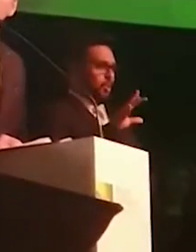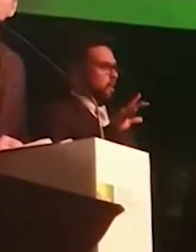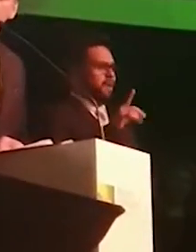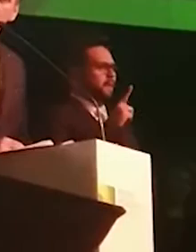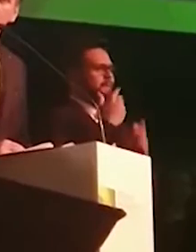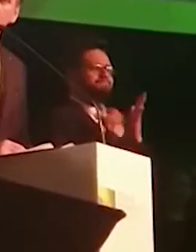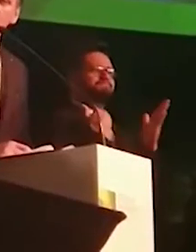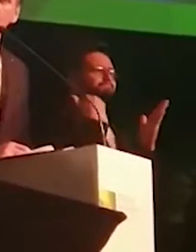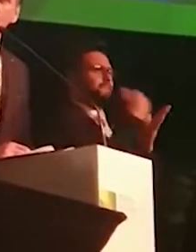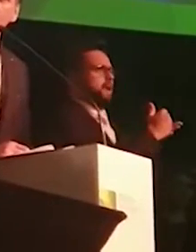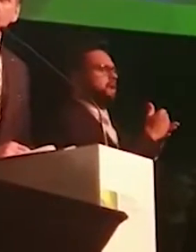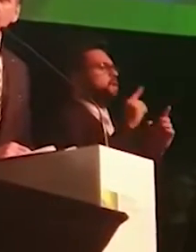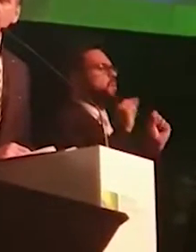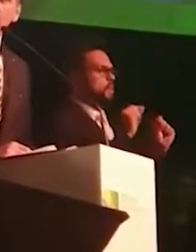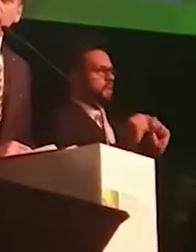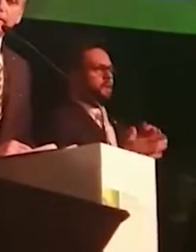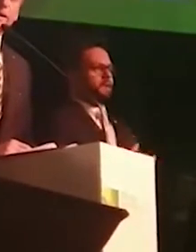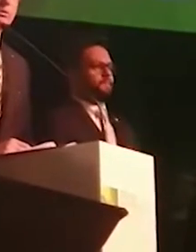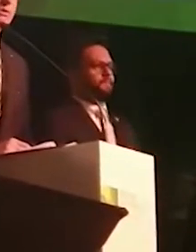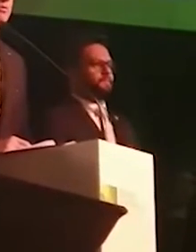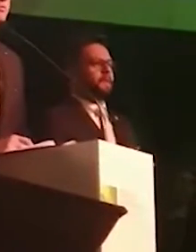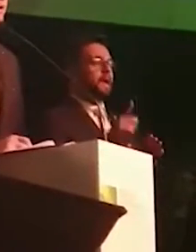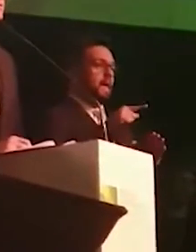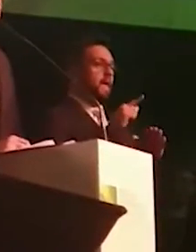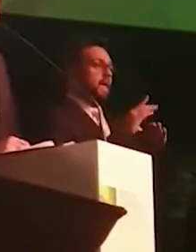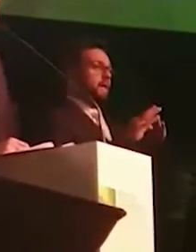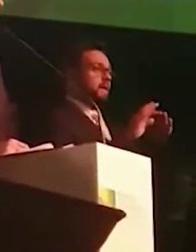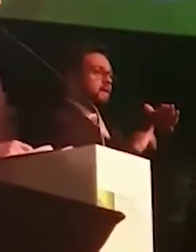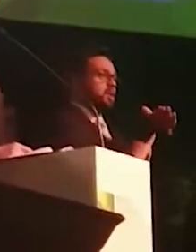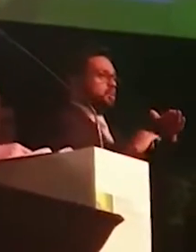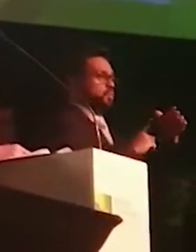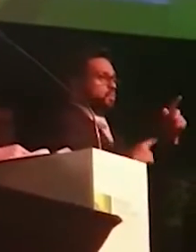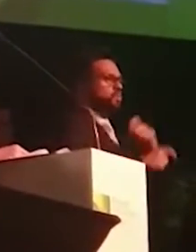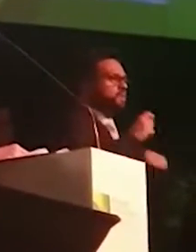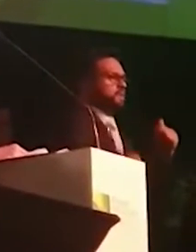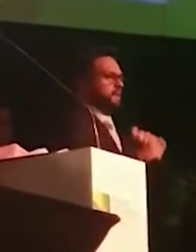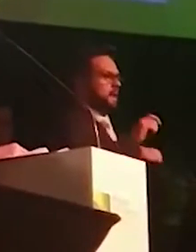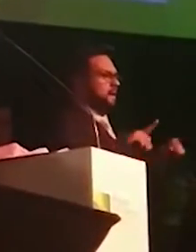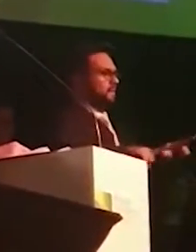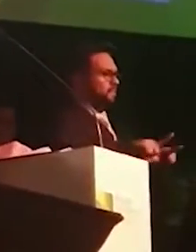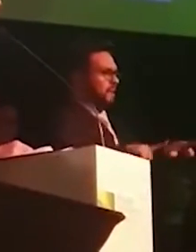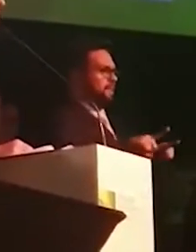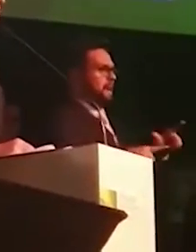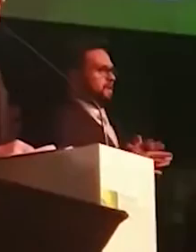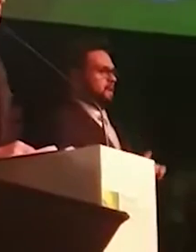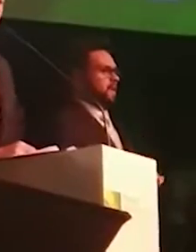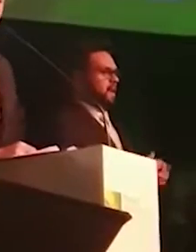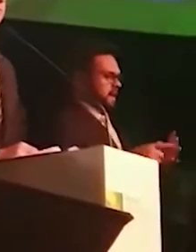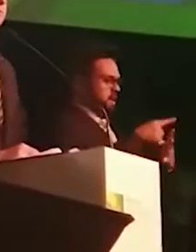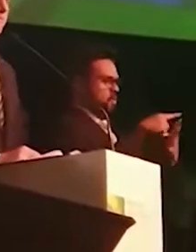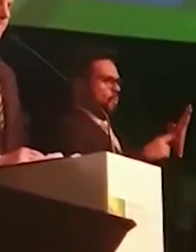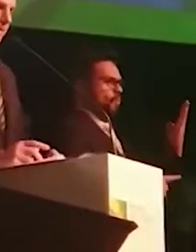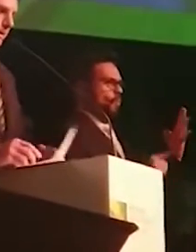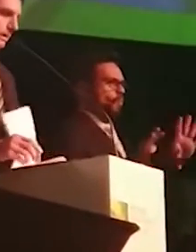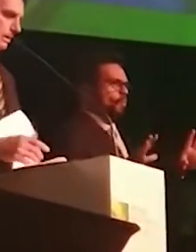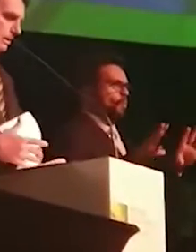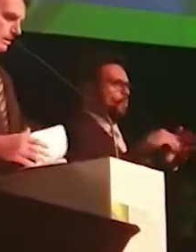apenas. Ele é do planejamento também, é da indústria e comércio, é do trabalho. Ele acumulou 4